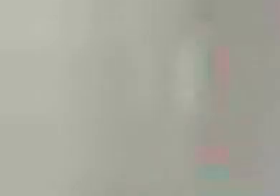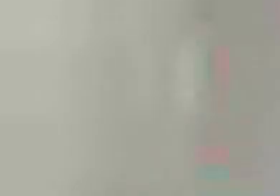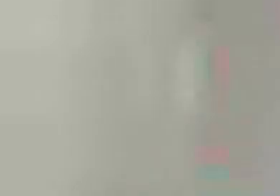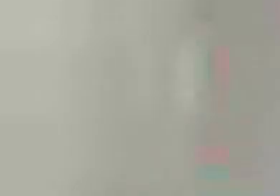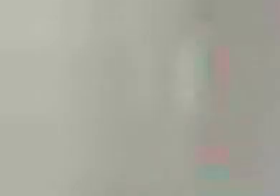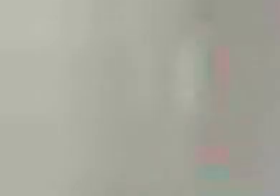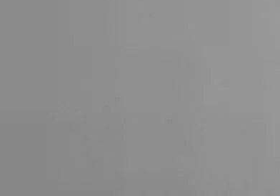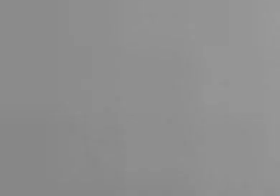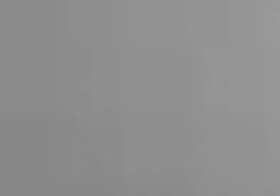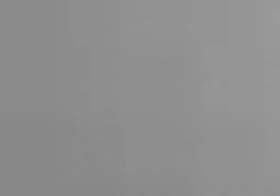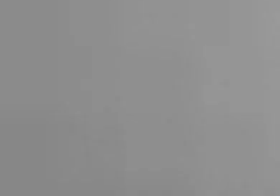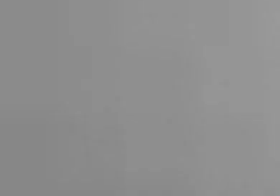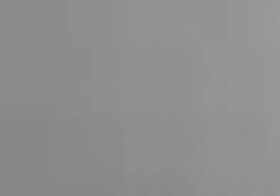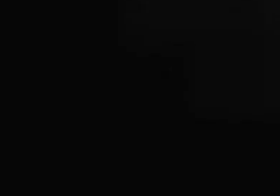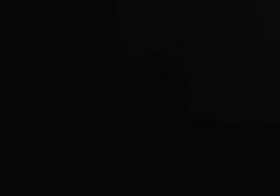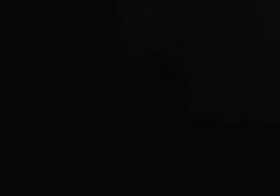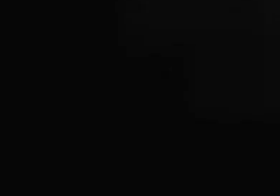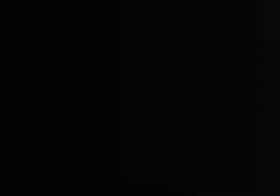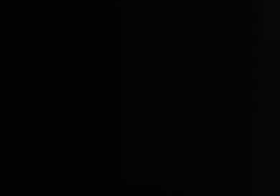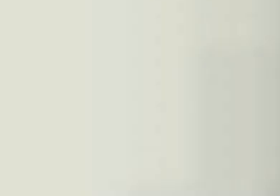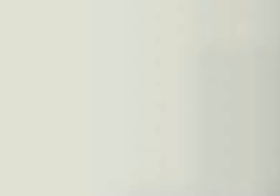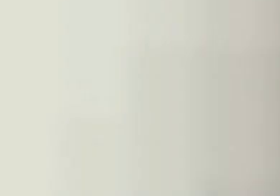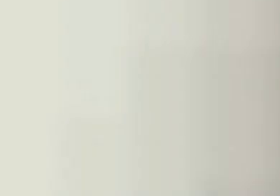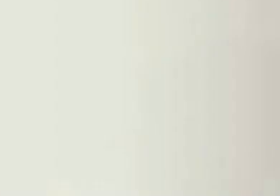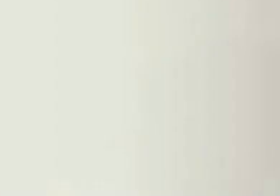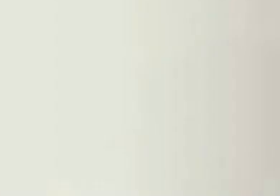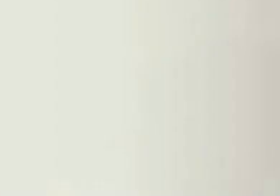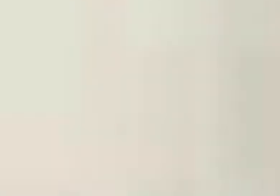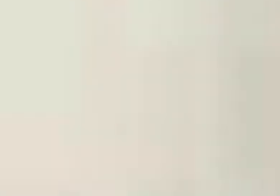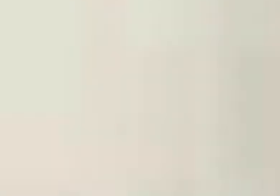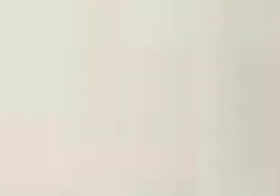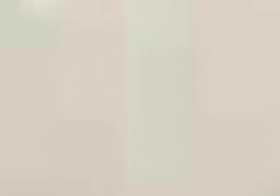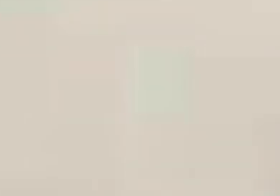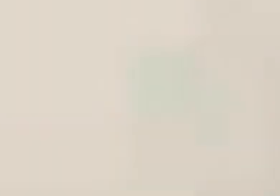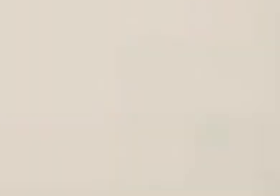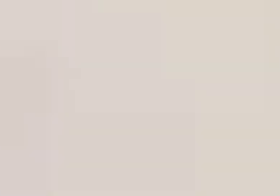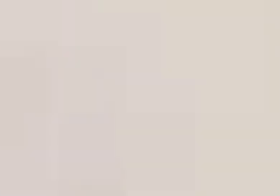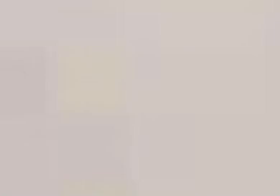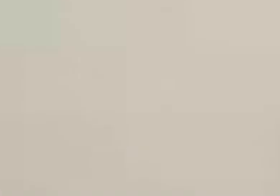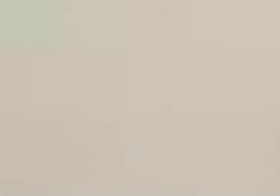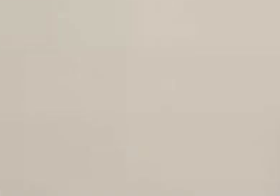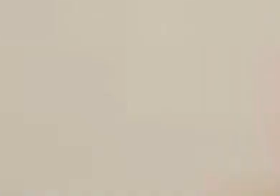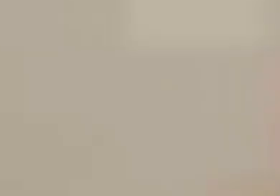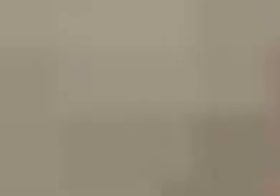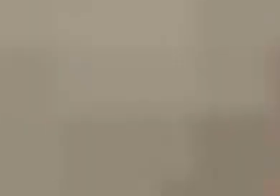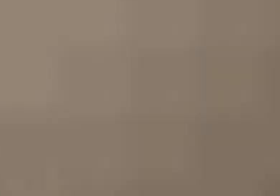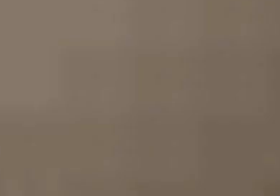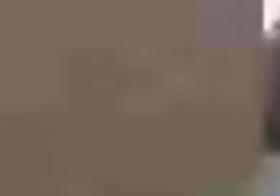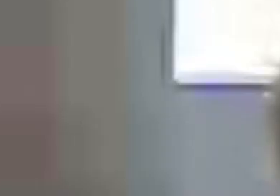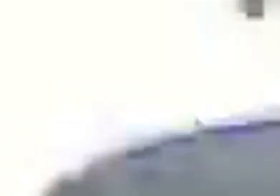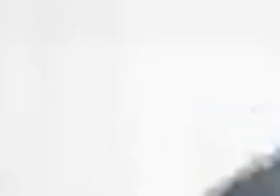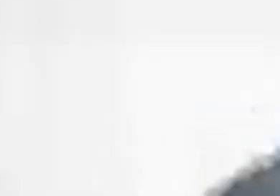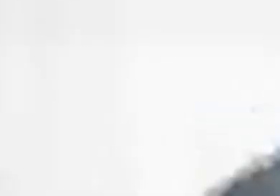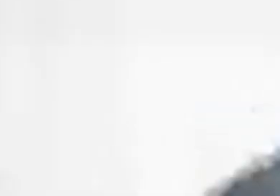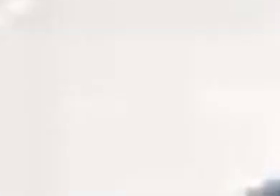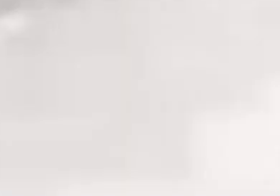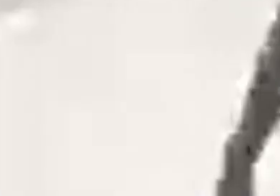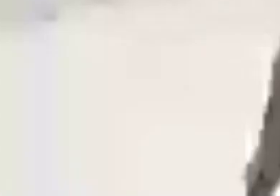nele, doida. Joga ele aí na... Corre! Corre, comadre. Deixa ele entrar, não, homem. Vem cá.